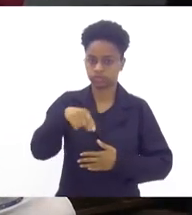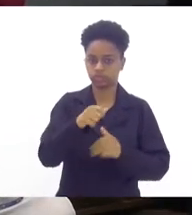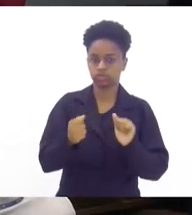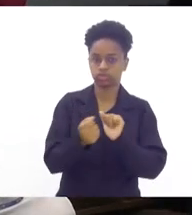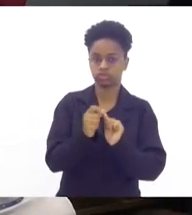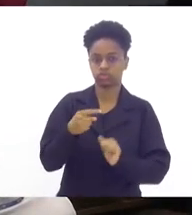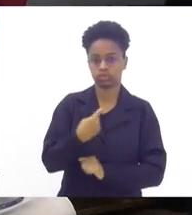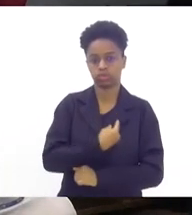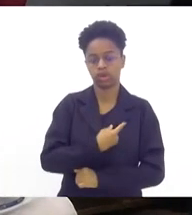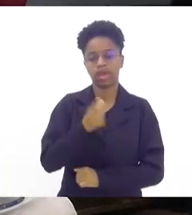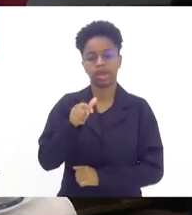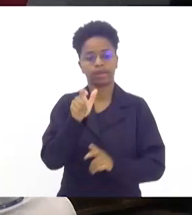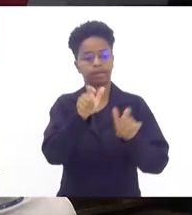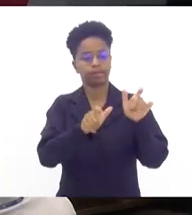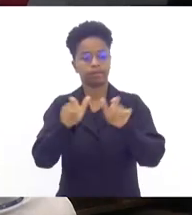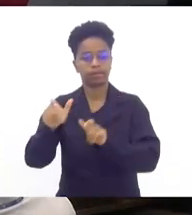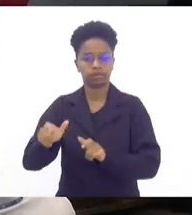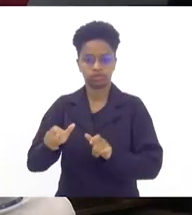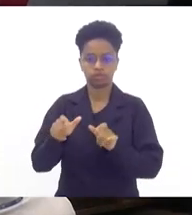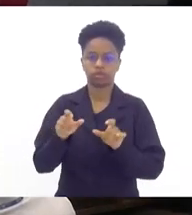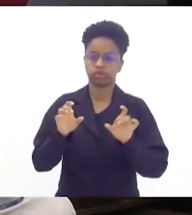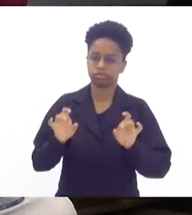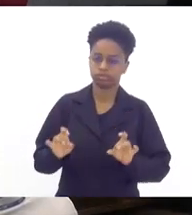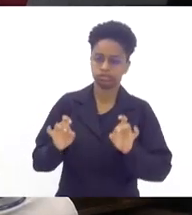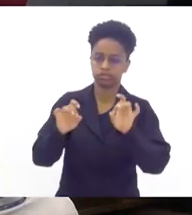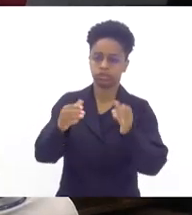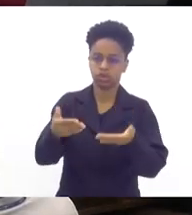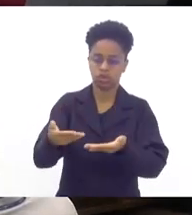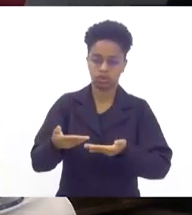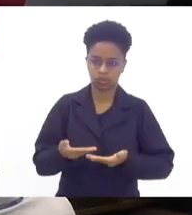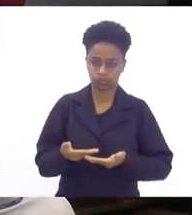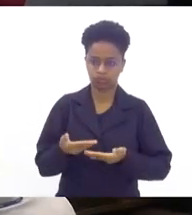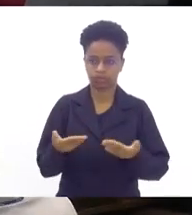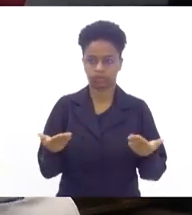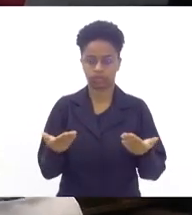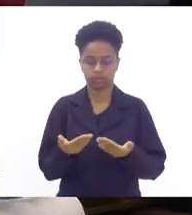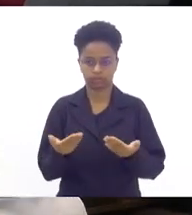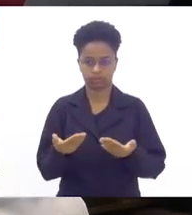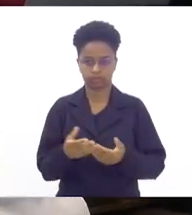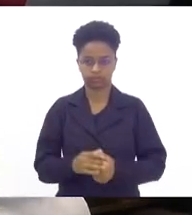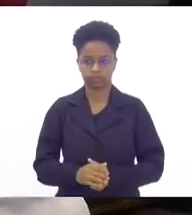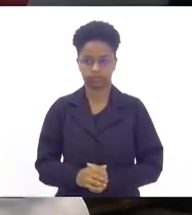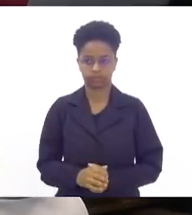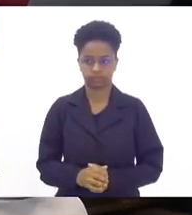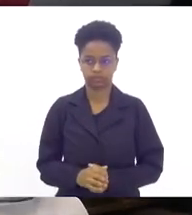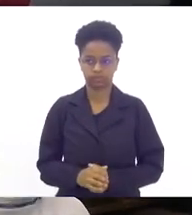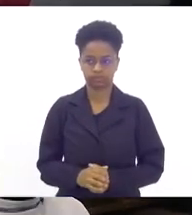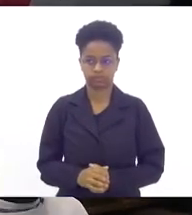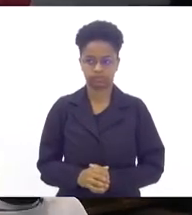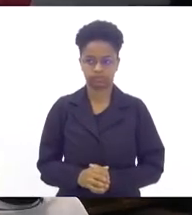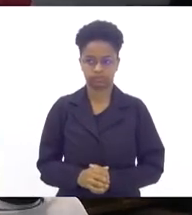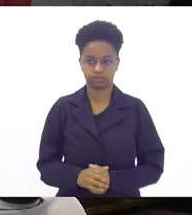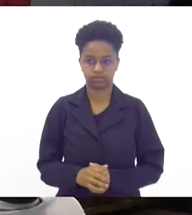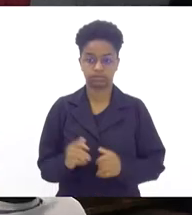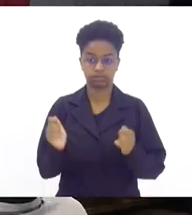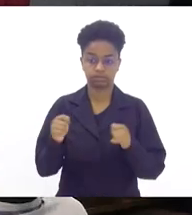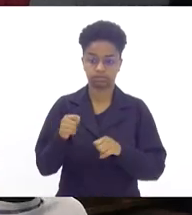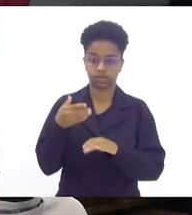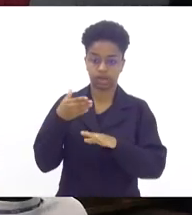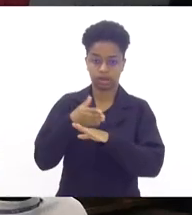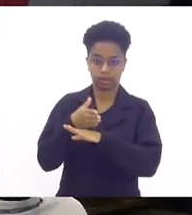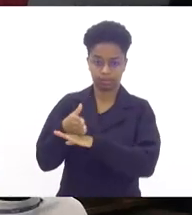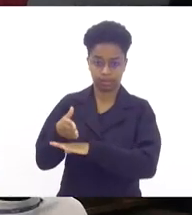personalidades autoridades especialmente convidado por esta audiência para participar